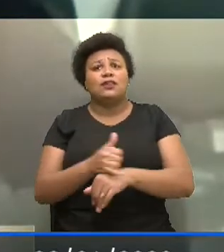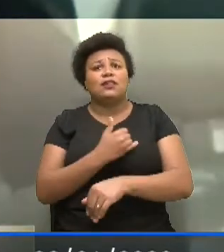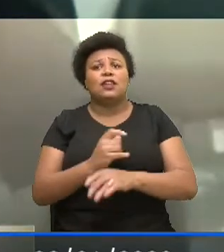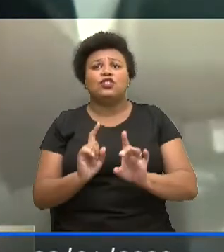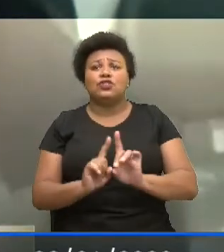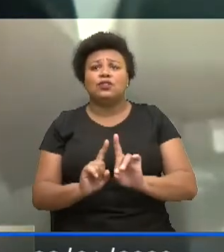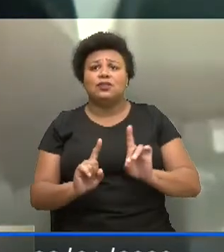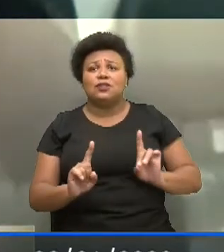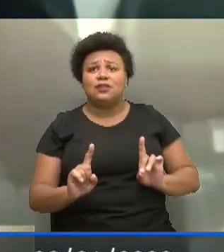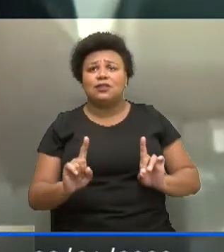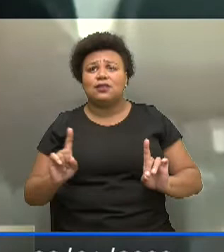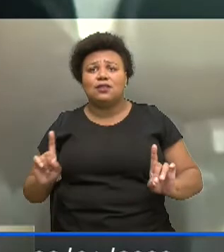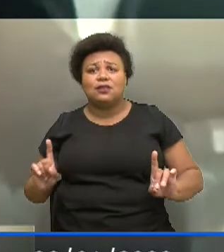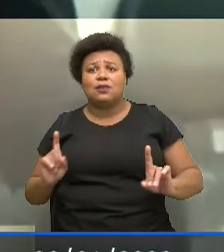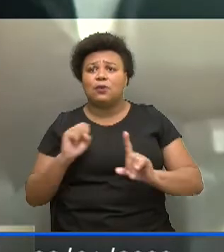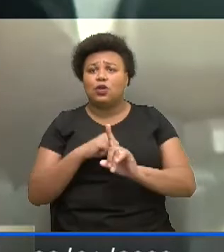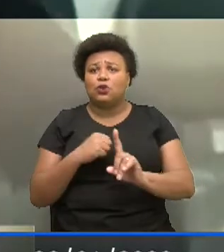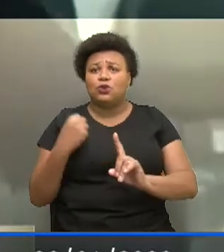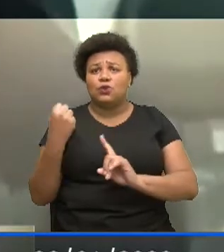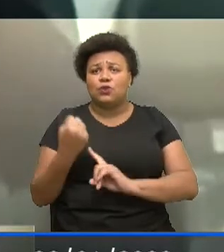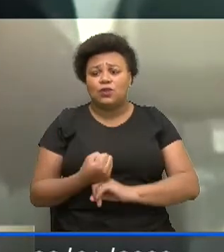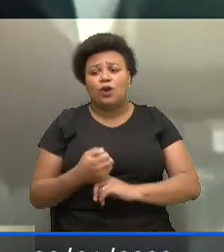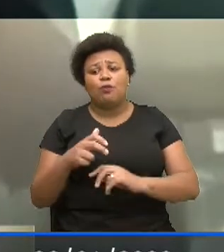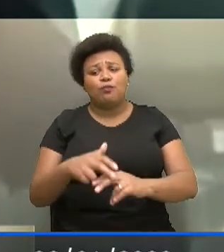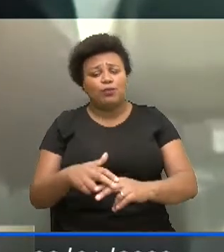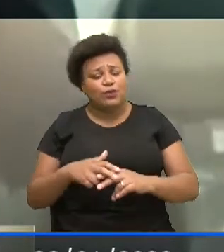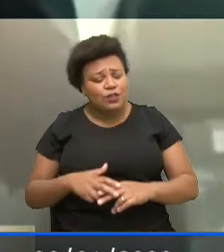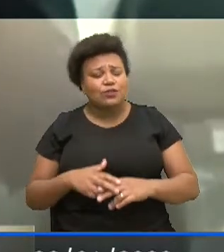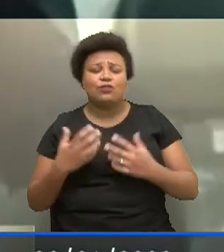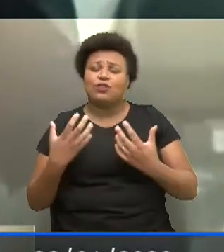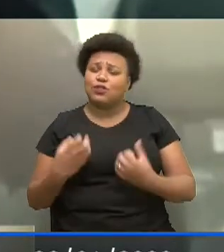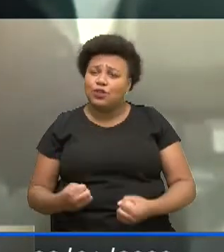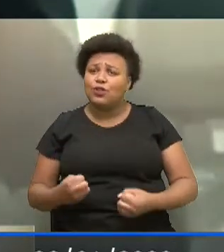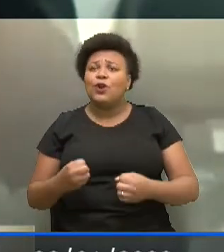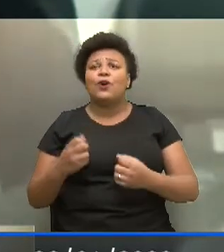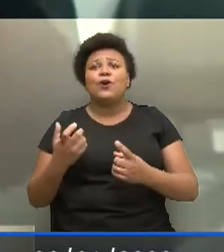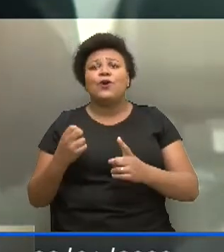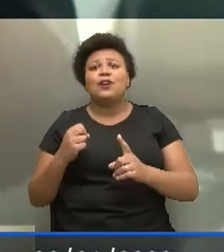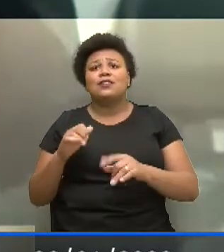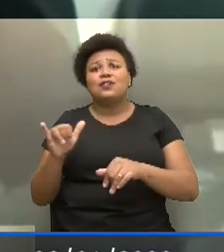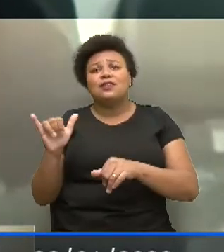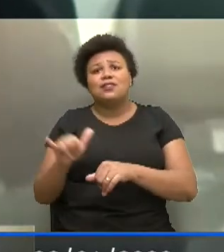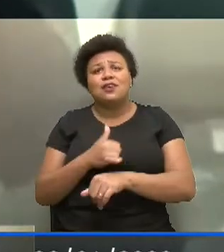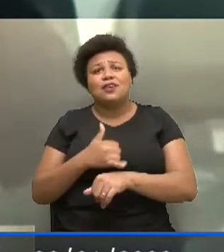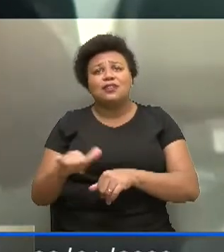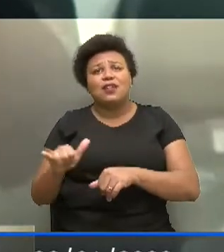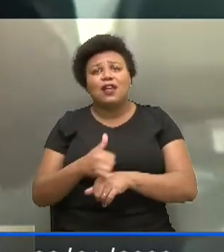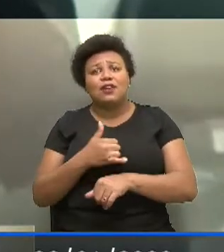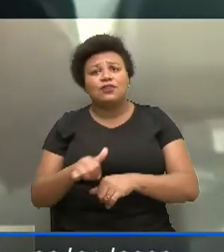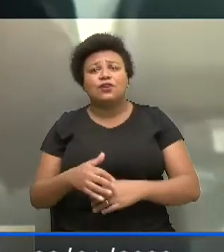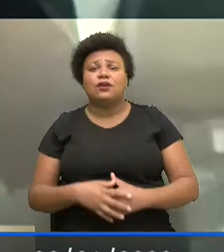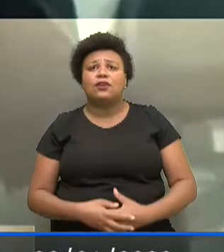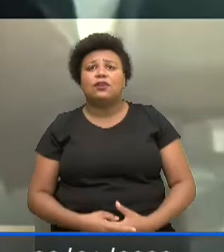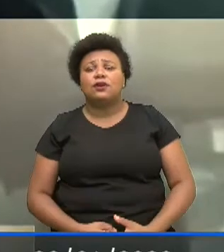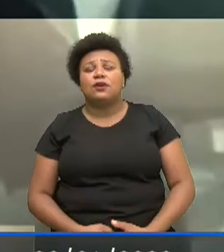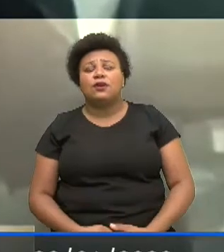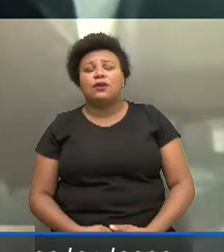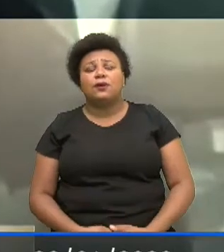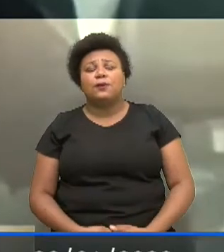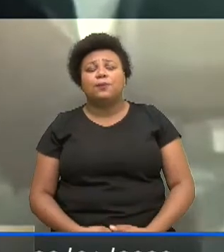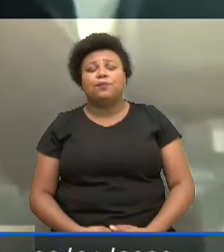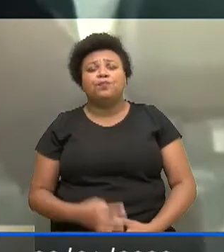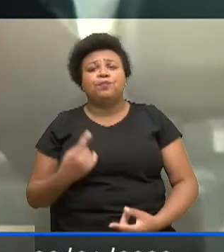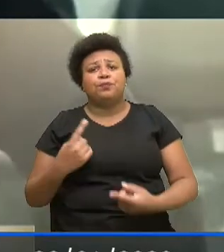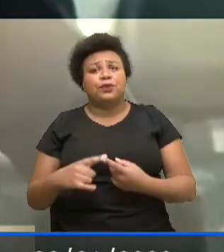Não é à toa que a gente está adotando essas estratégias, porque realmente nada, o potencial